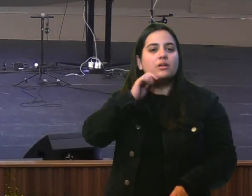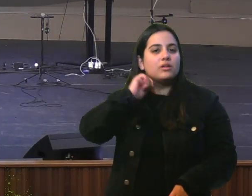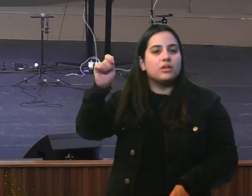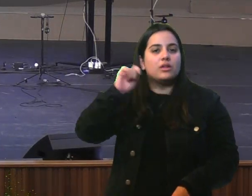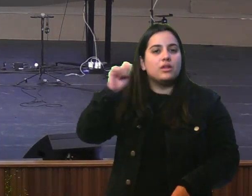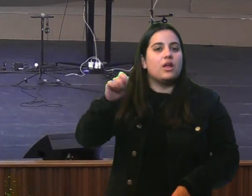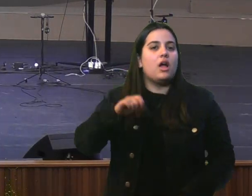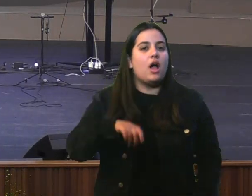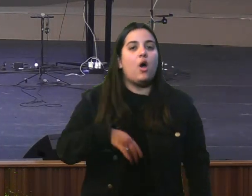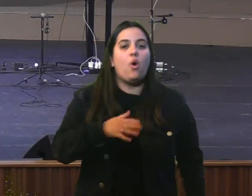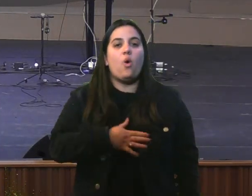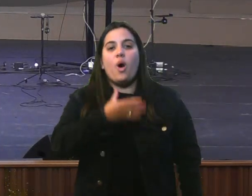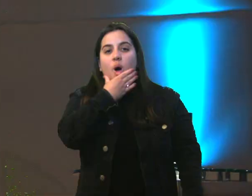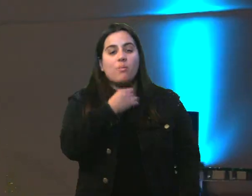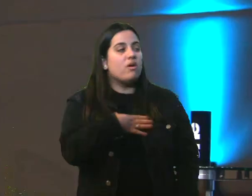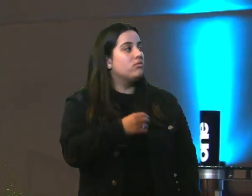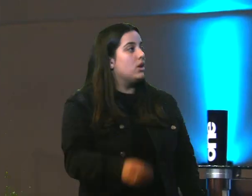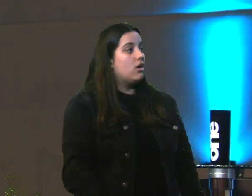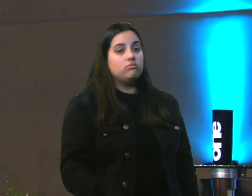falando, fugiu.